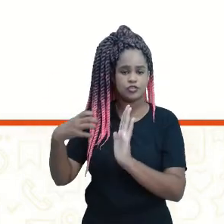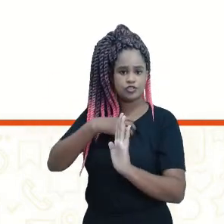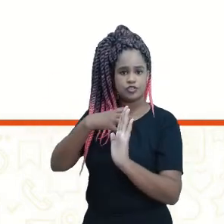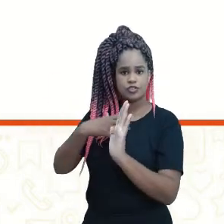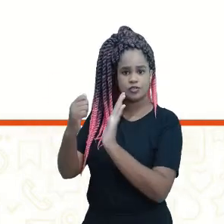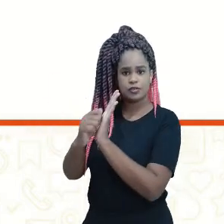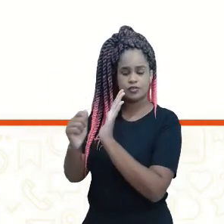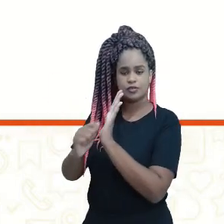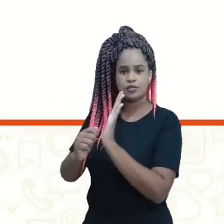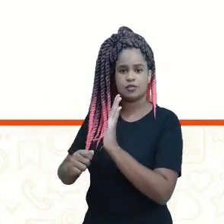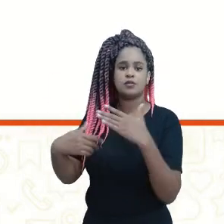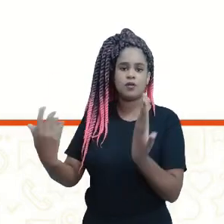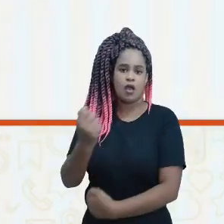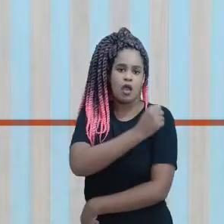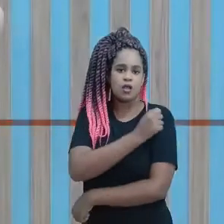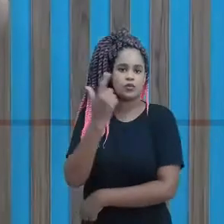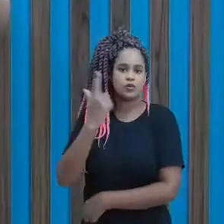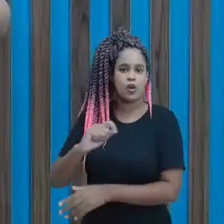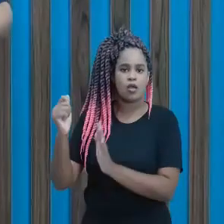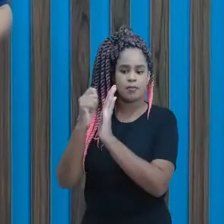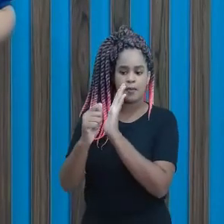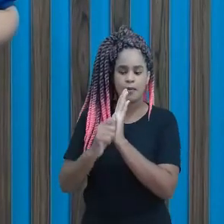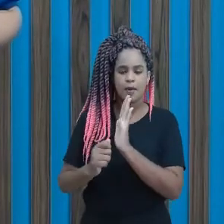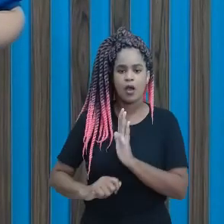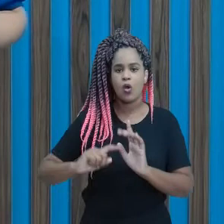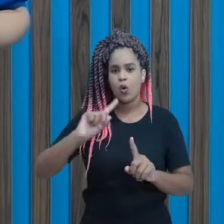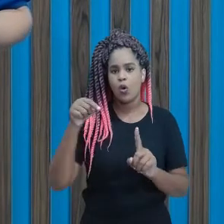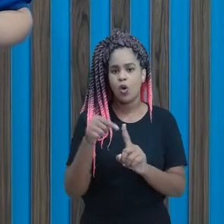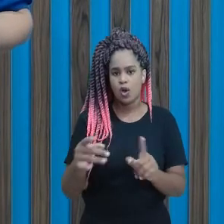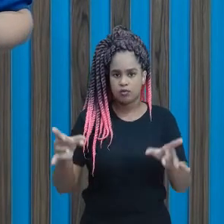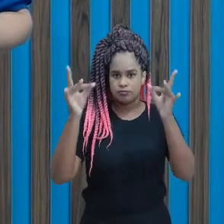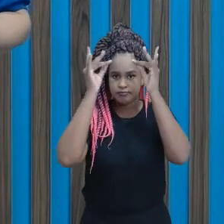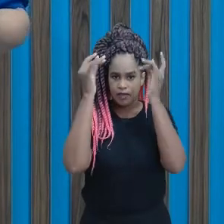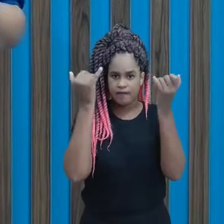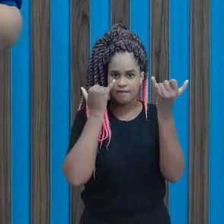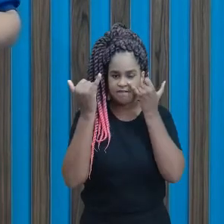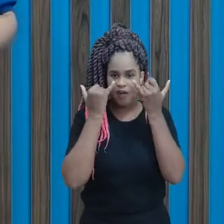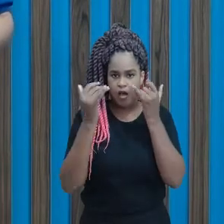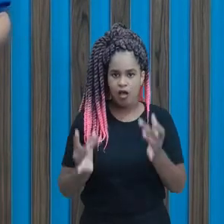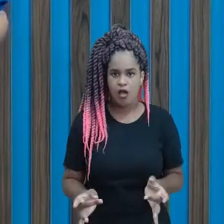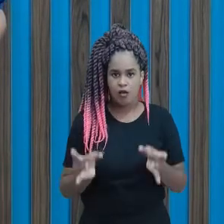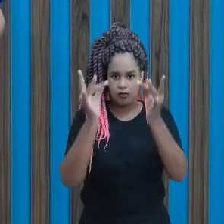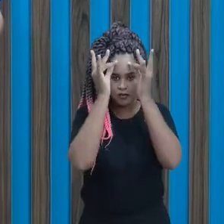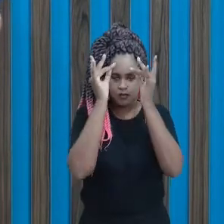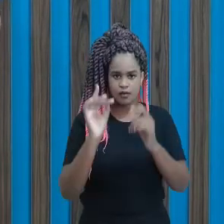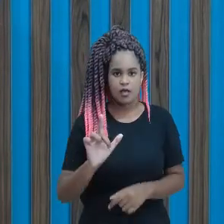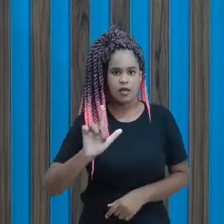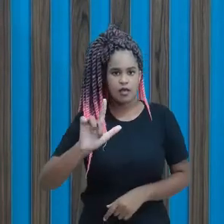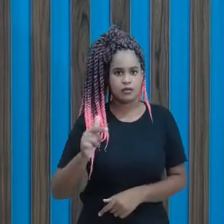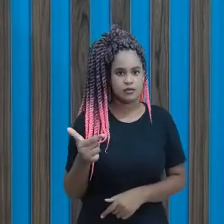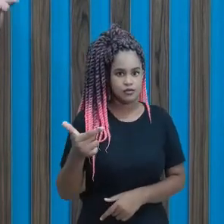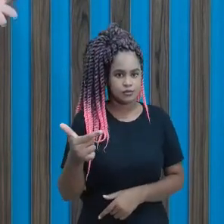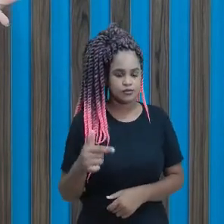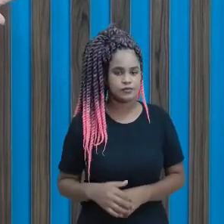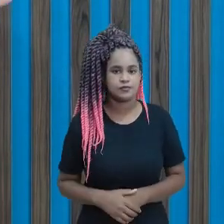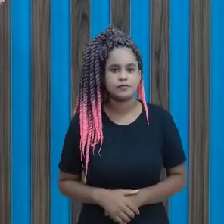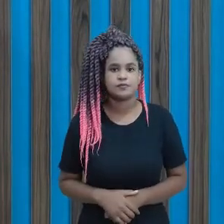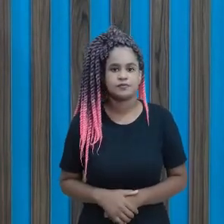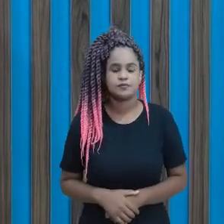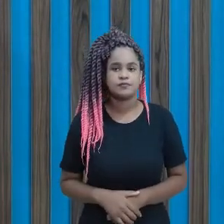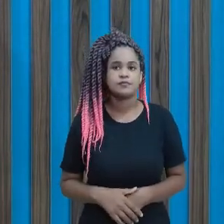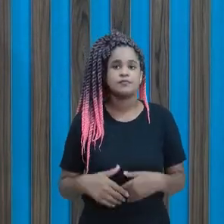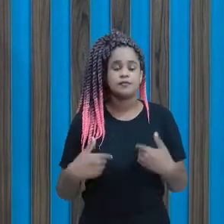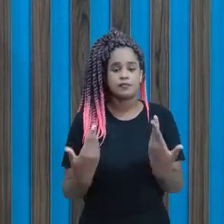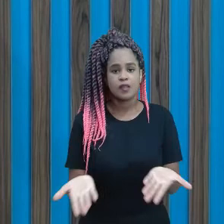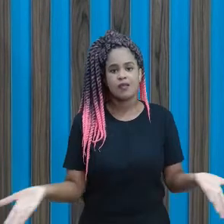onde o estudante escreve a palavra para fixar essa informação, o L2. Bom,